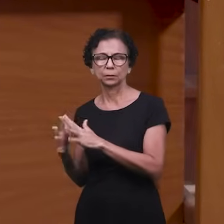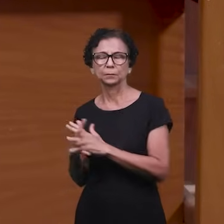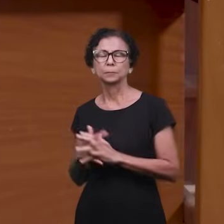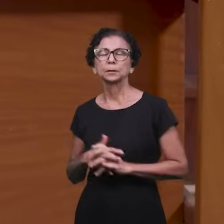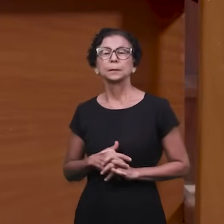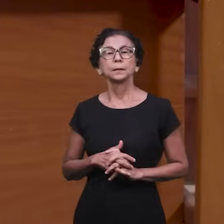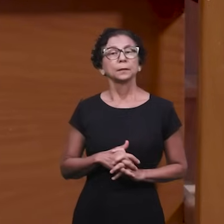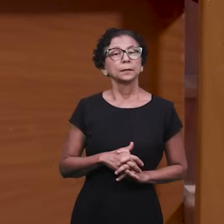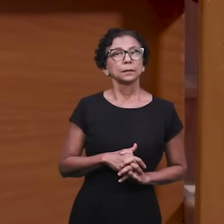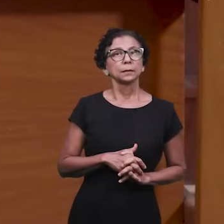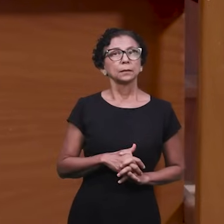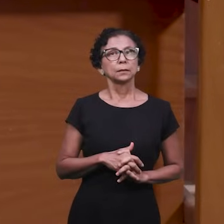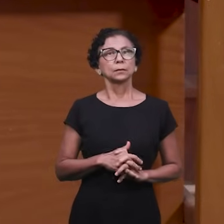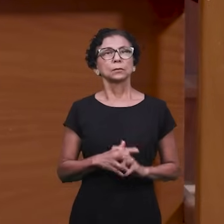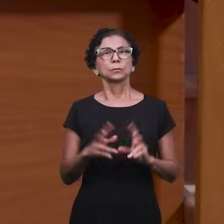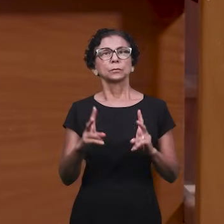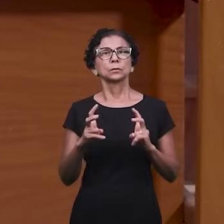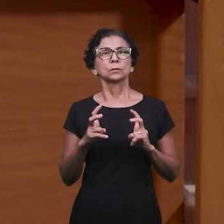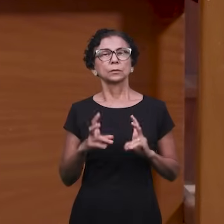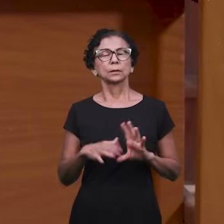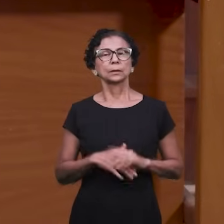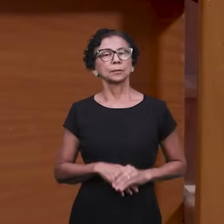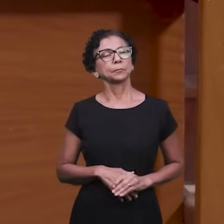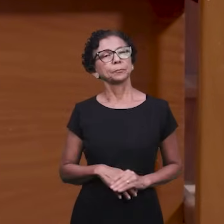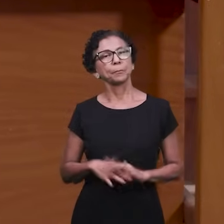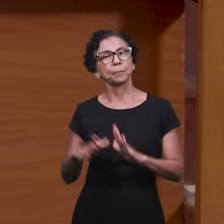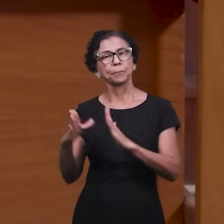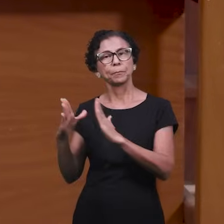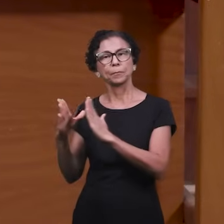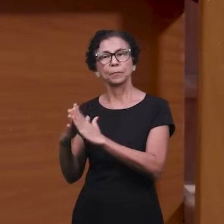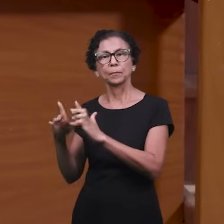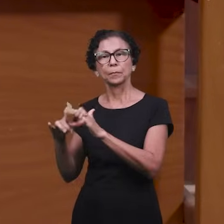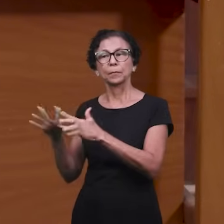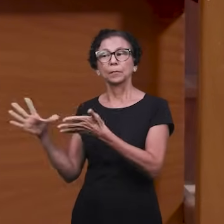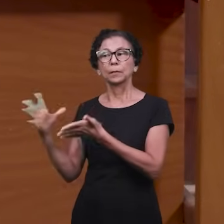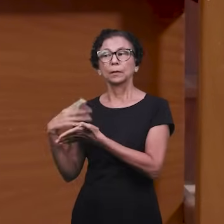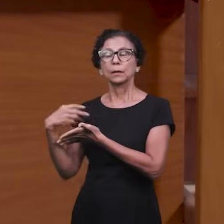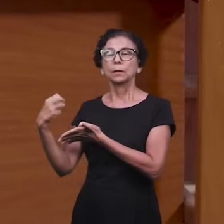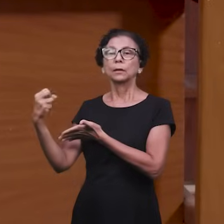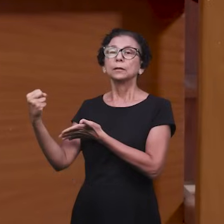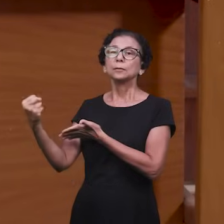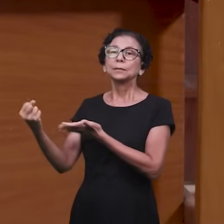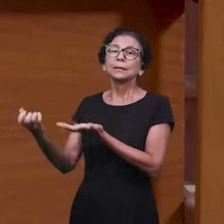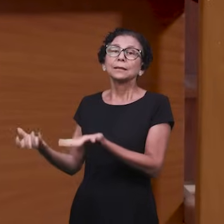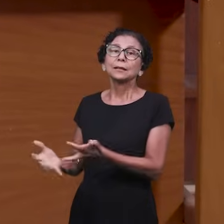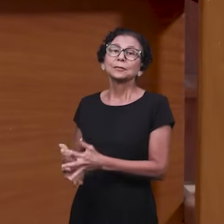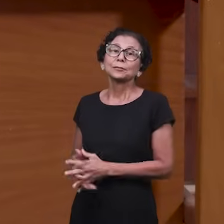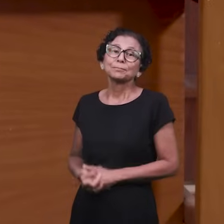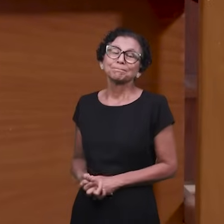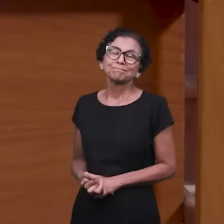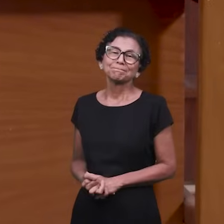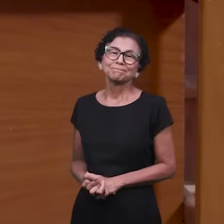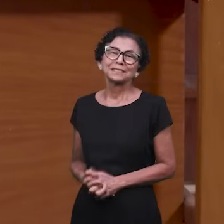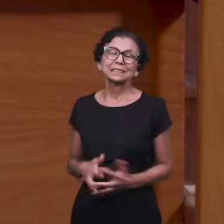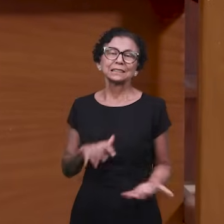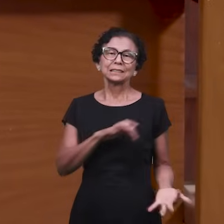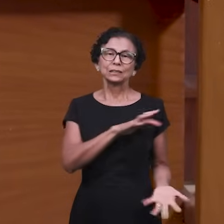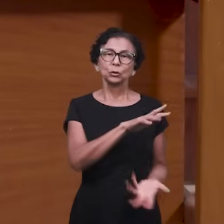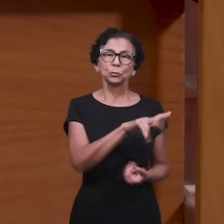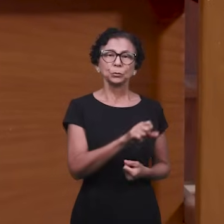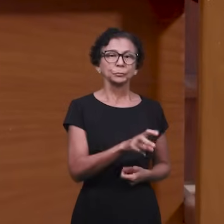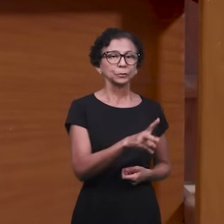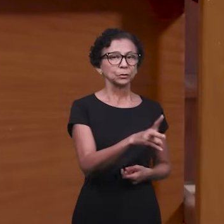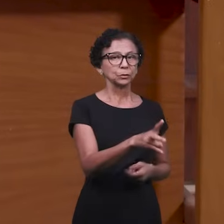Observarmos que com o arrebatamento da igreja, o mundo ele vai permanecer como está.